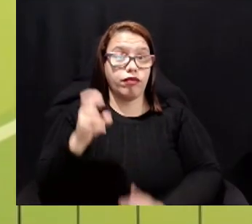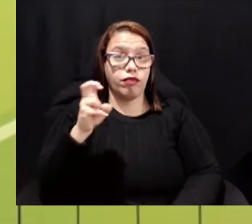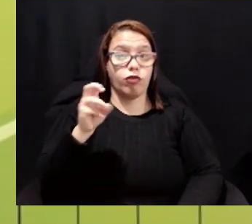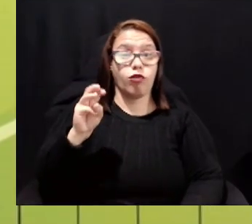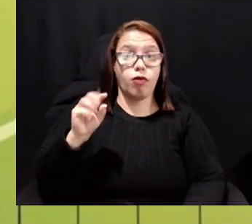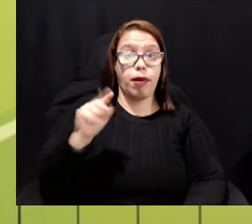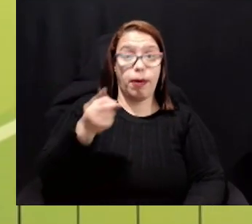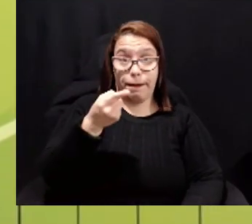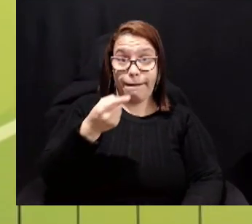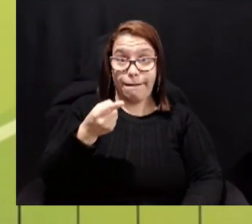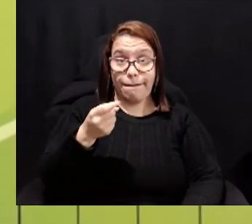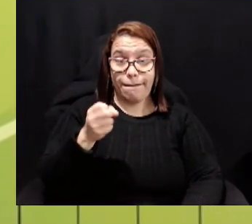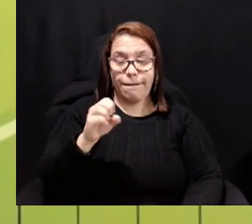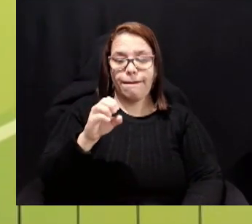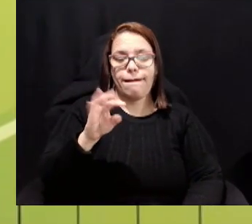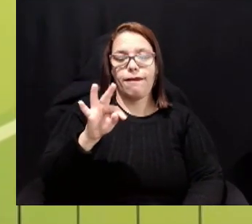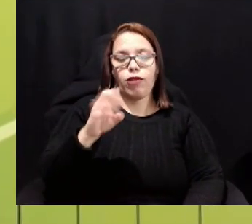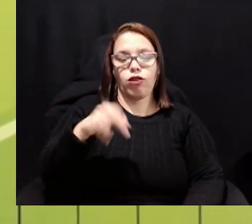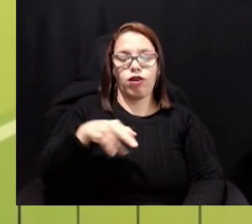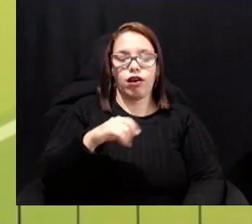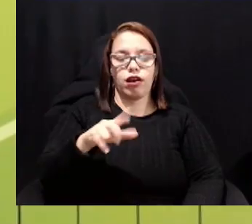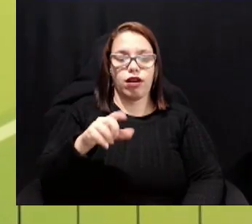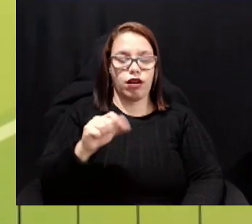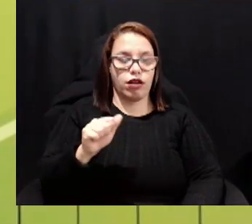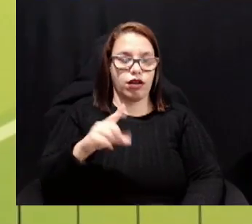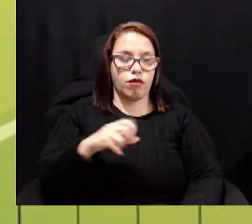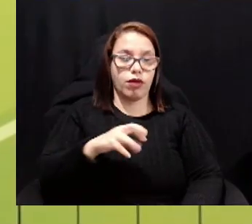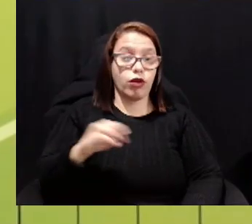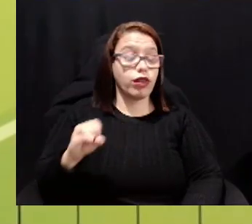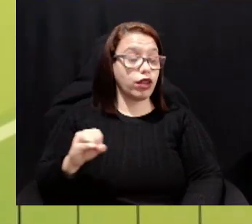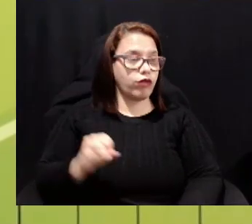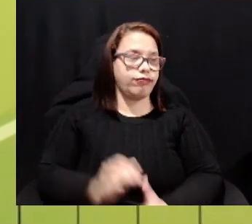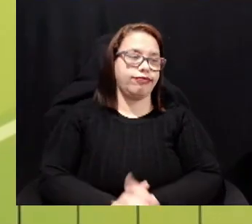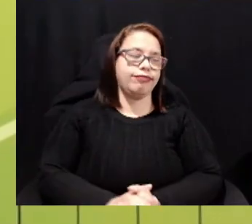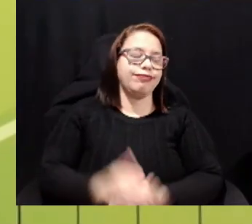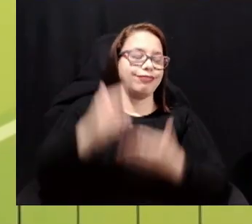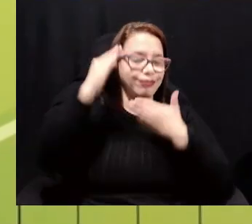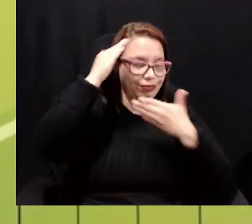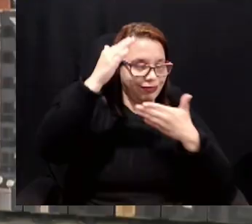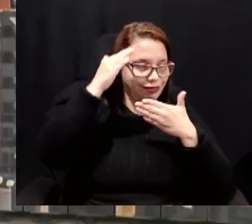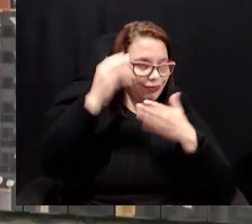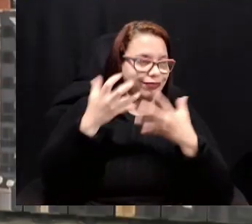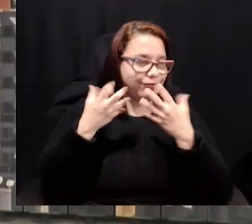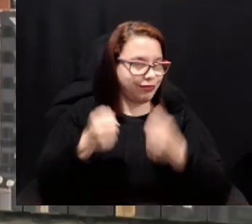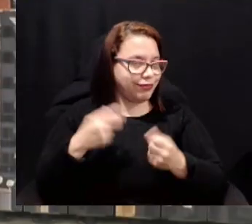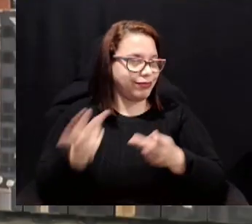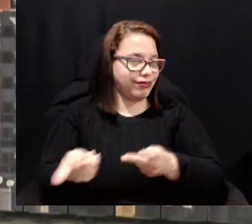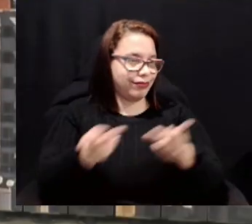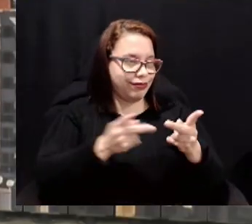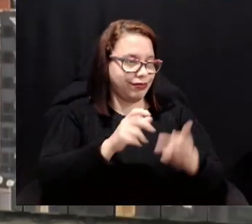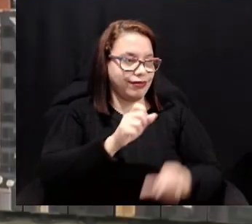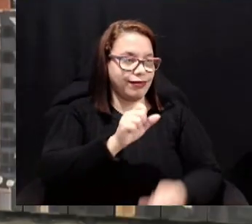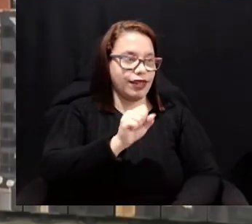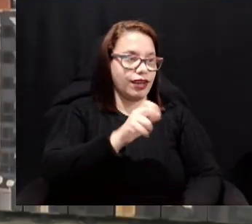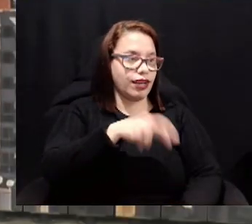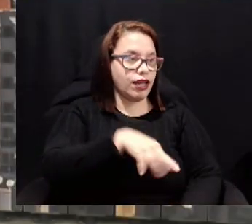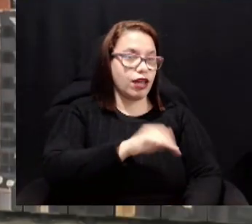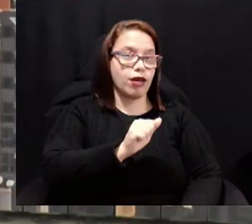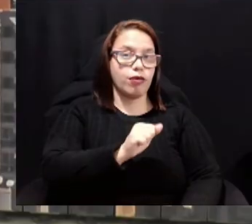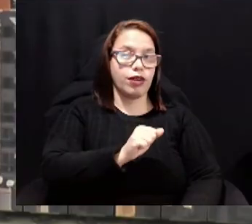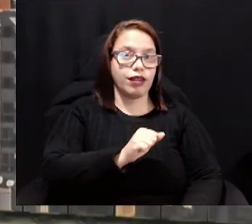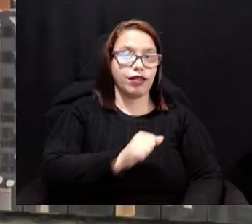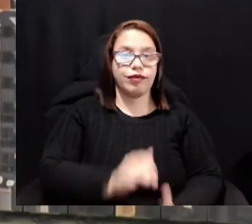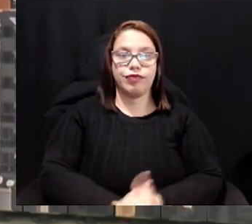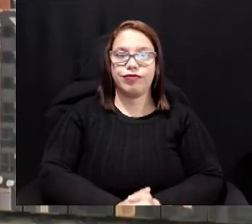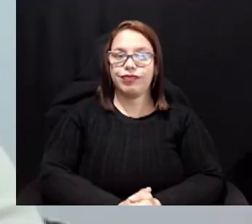cerca de 5.800 toneladas para o aterro municipal. Muito obrigada por aceitar o nosso convite, Sabrina.